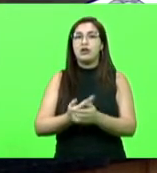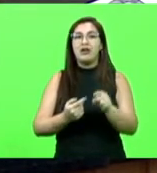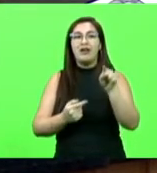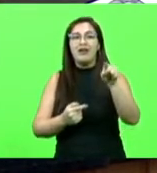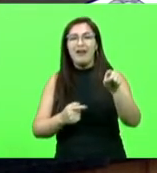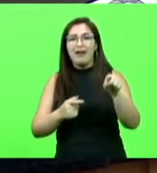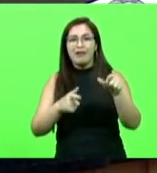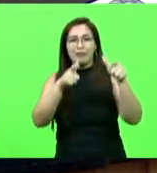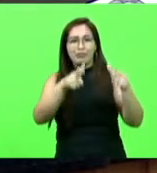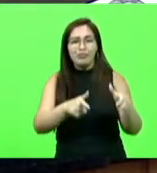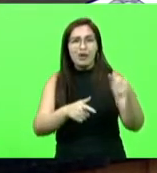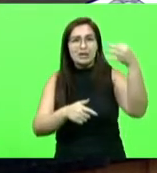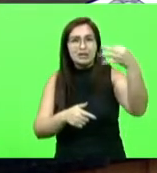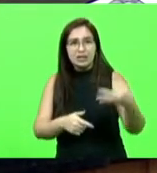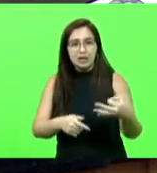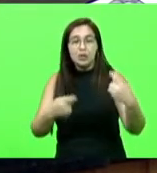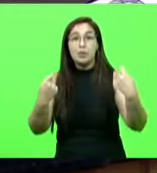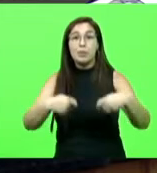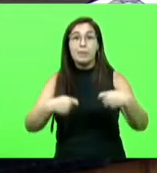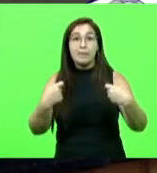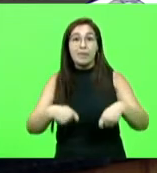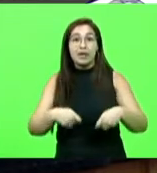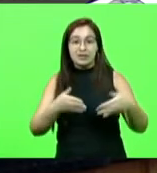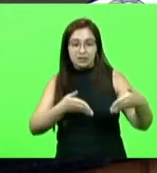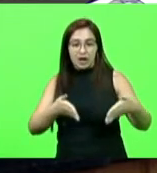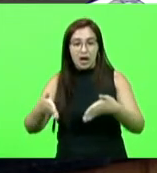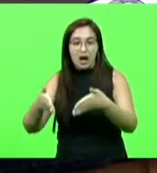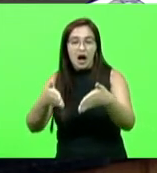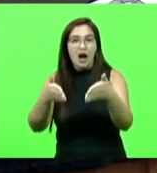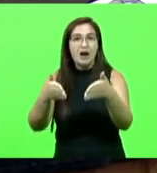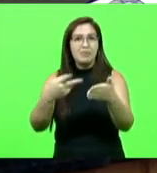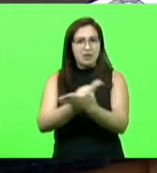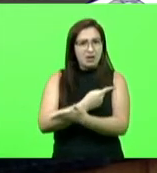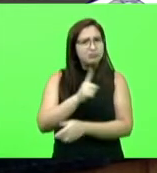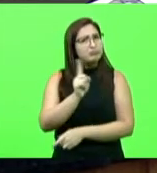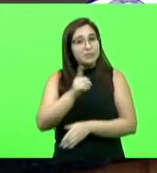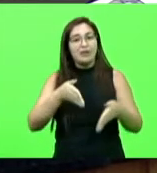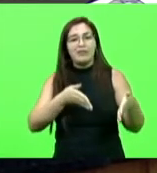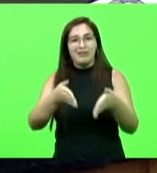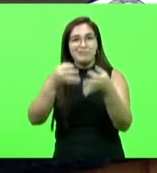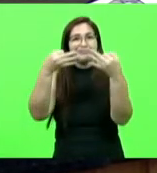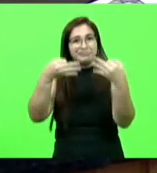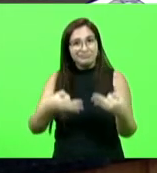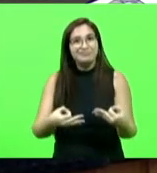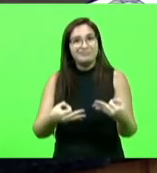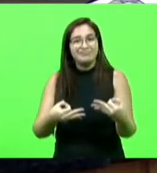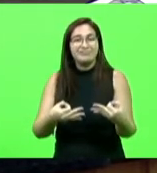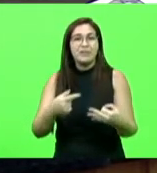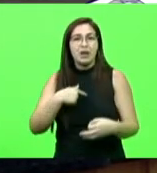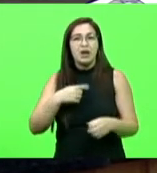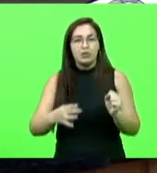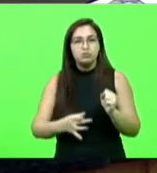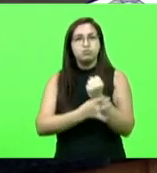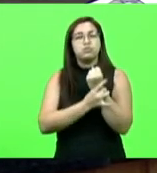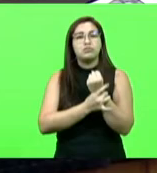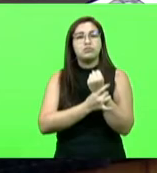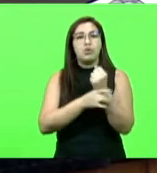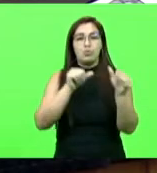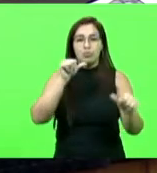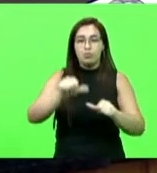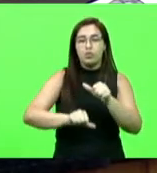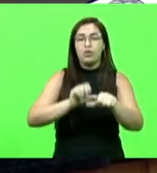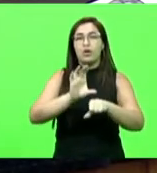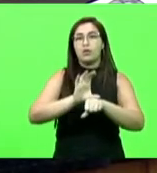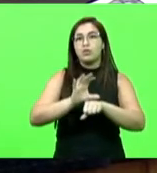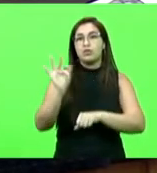é necessário chegar no lugar certo pelo caminho certo. E eu estou seguro que reformular a nossa Constituição Federal